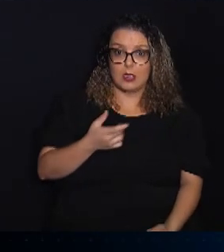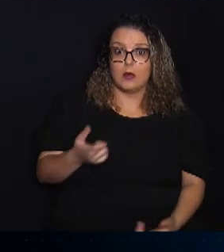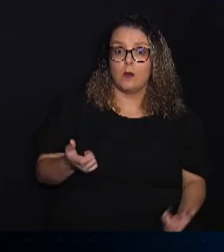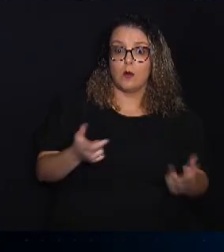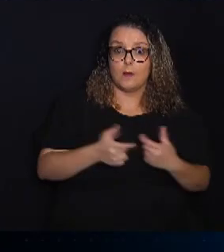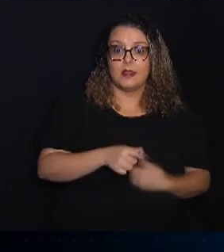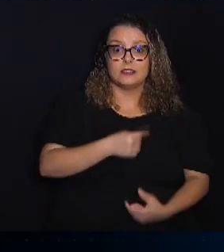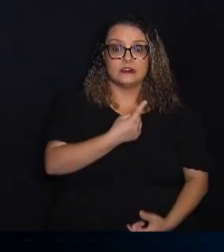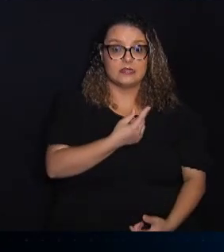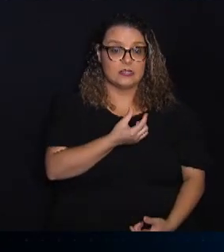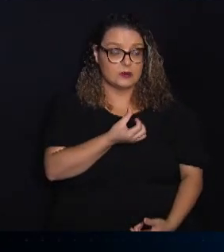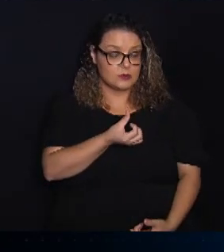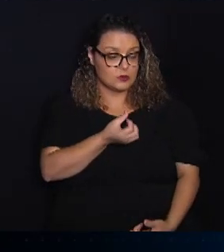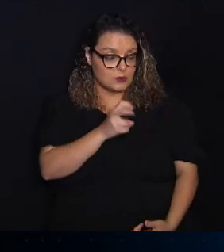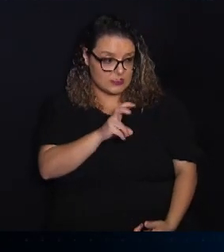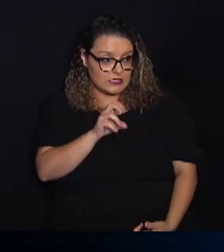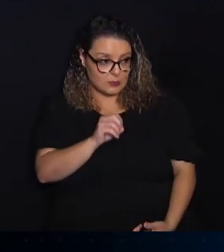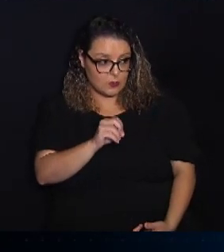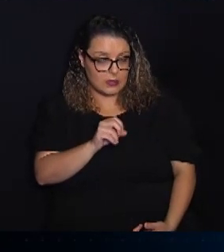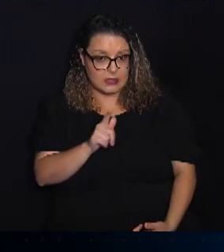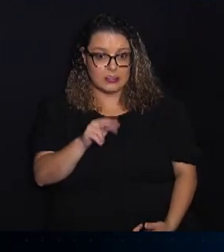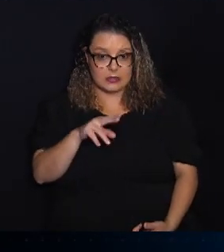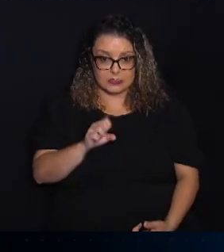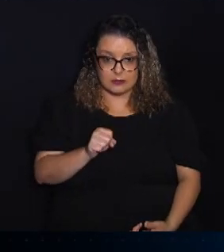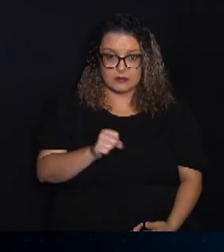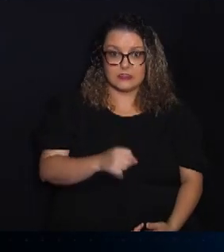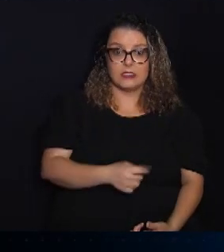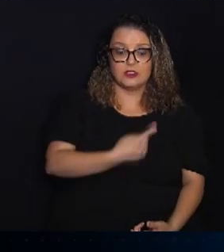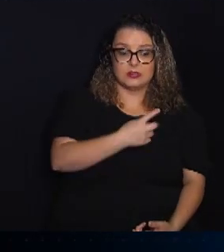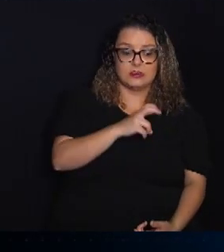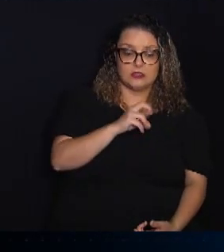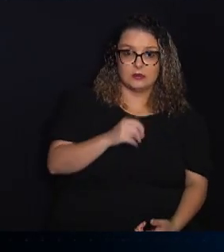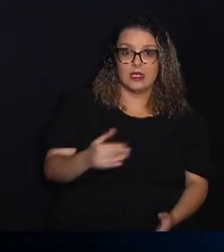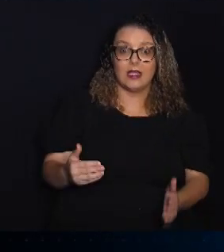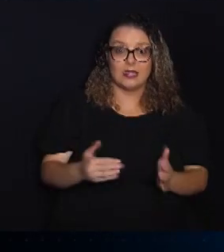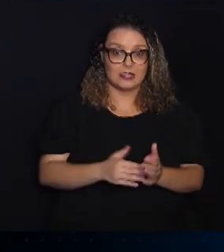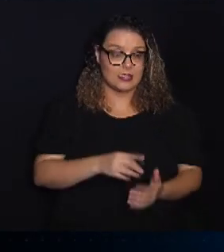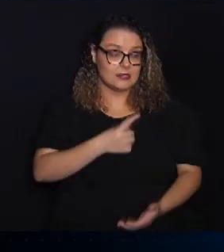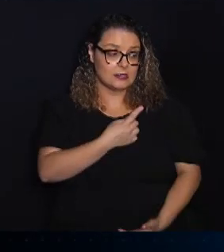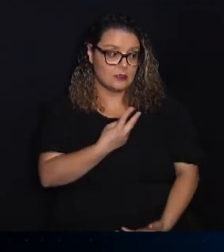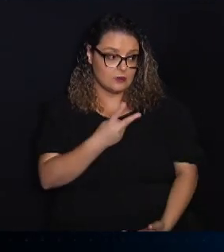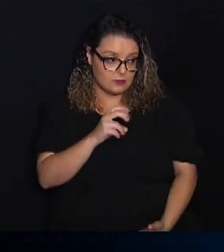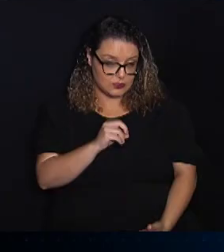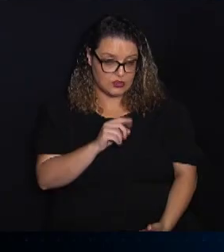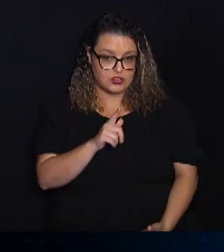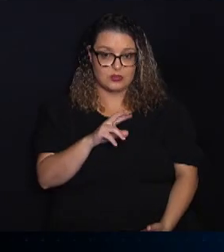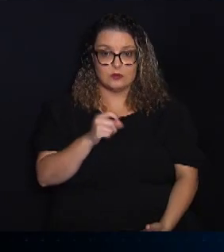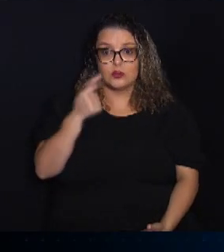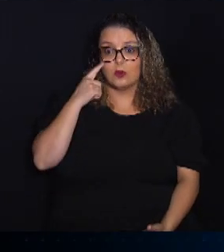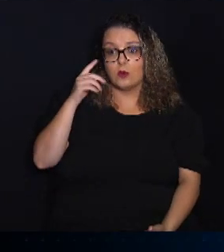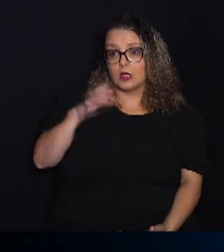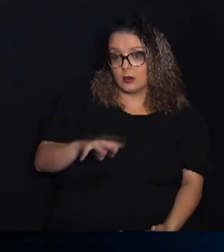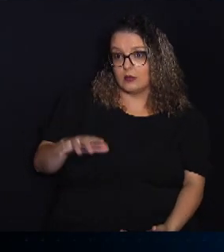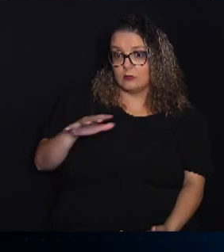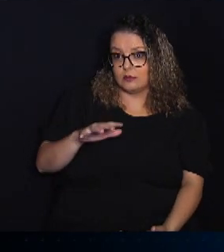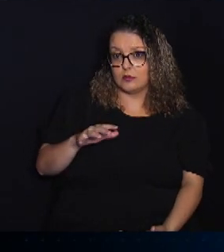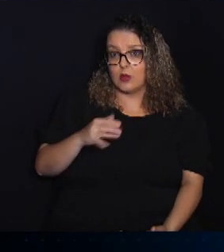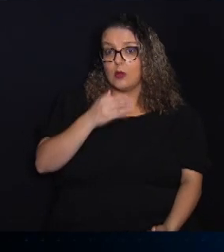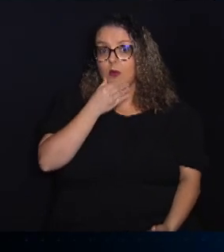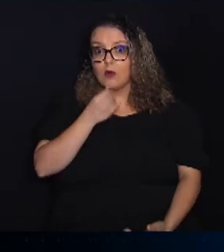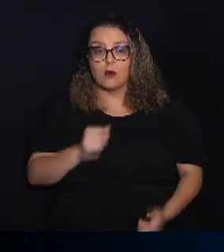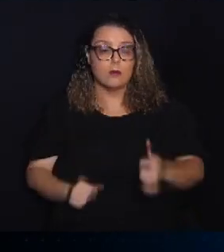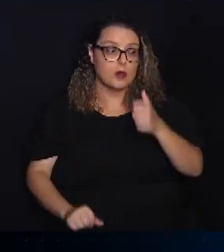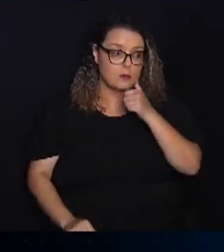boa, ela é com menos de 150 gramas, Rafael. Então ela é de 150 gramas até 120 gramas. O